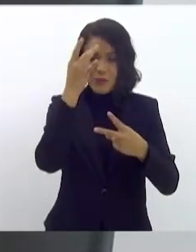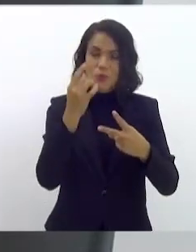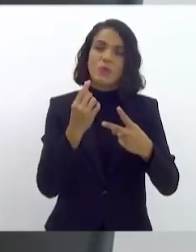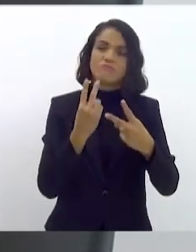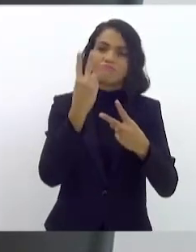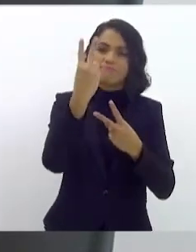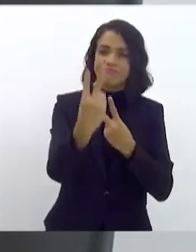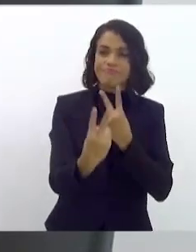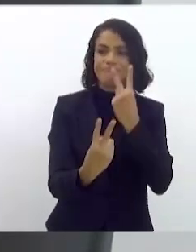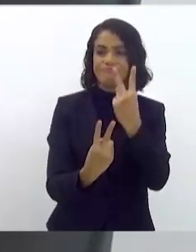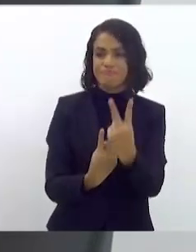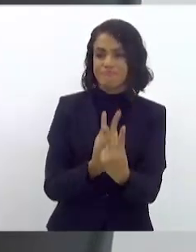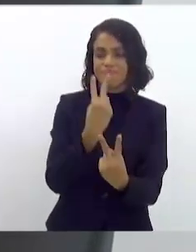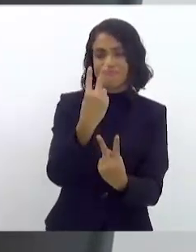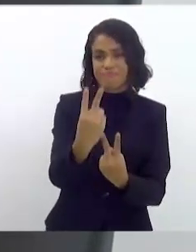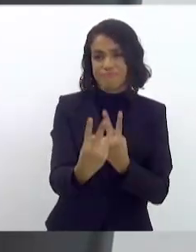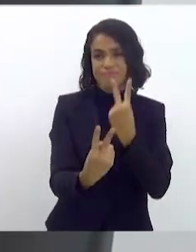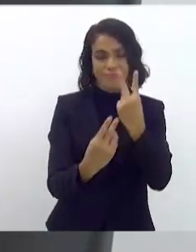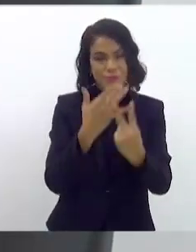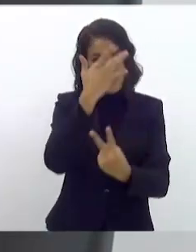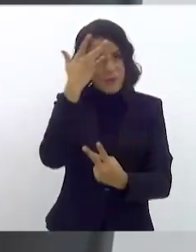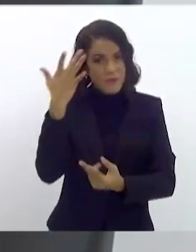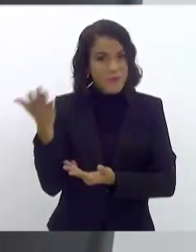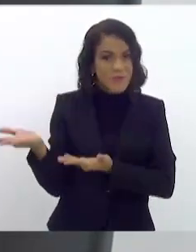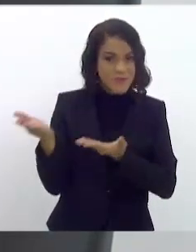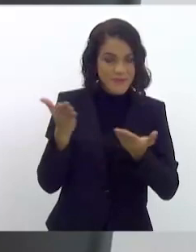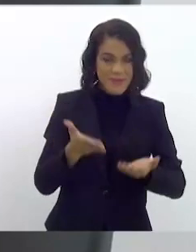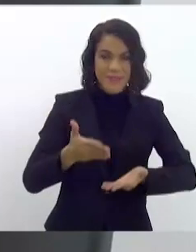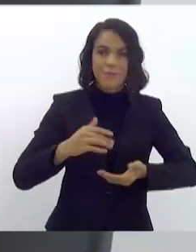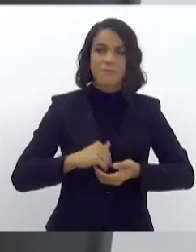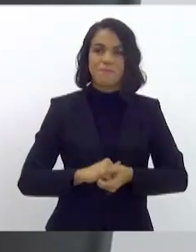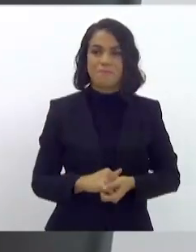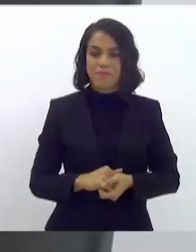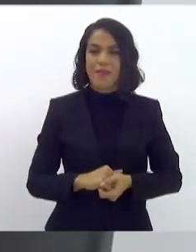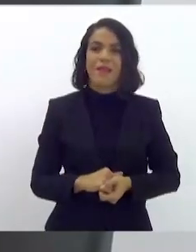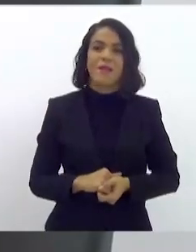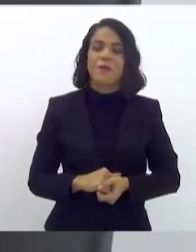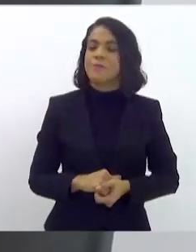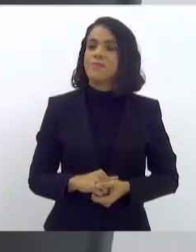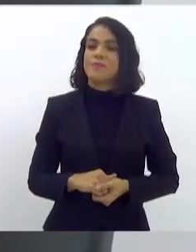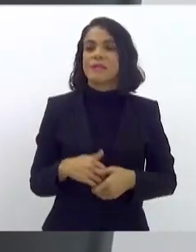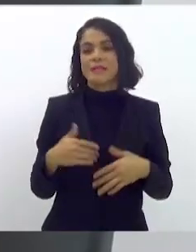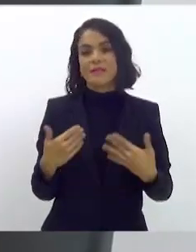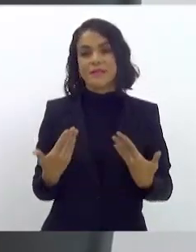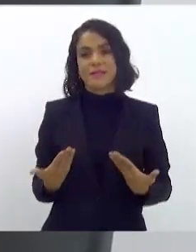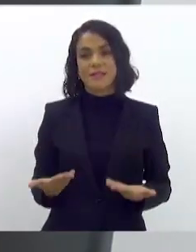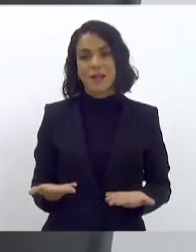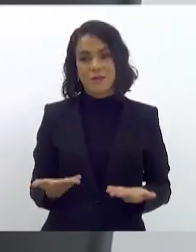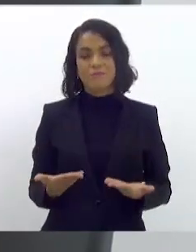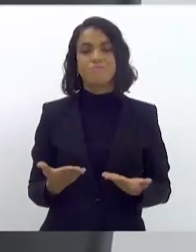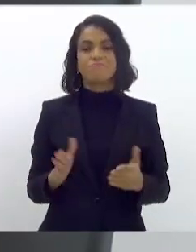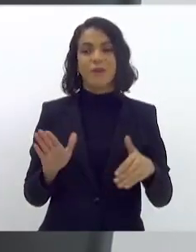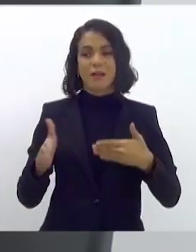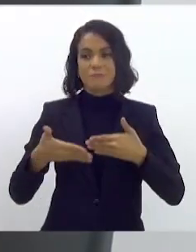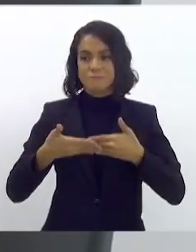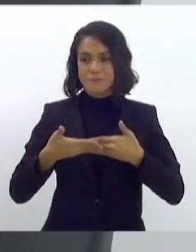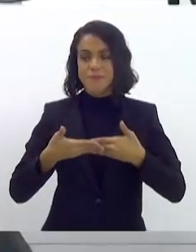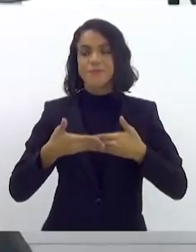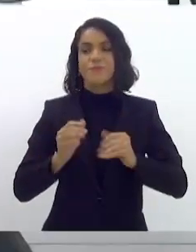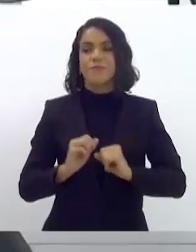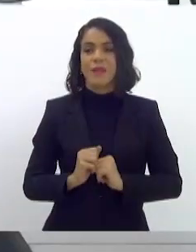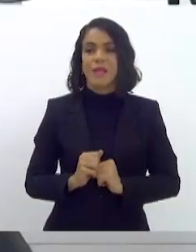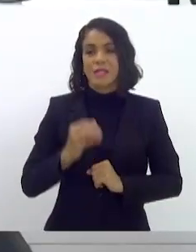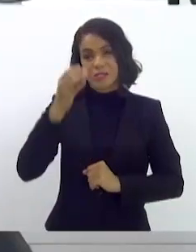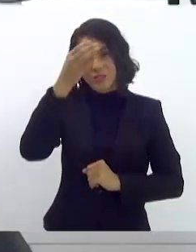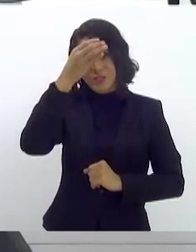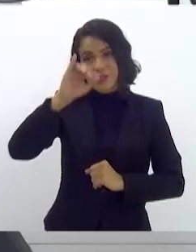dia para que a gente possa estar aí ouvindo todas as pessoas. Então, para as suas considerações finais, deputada